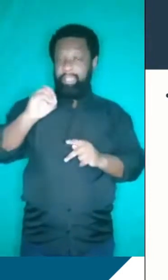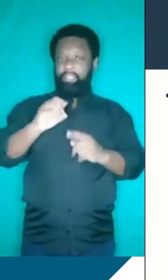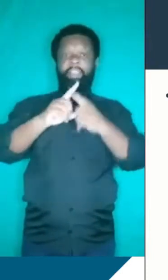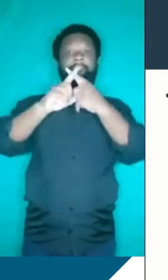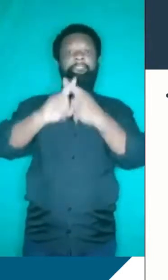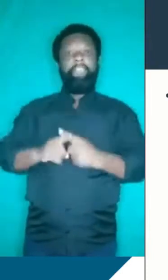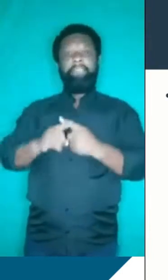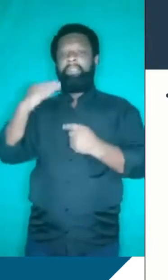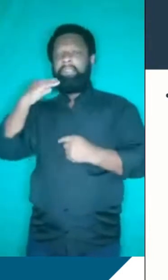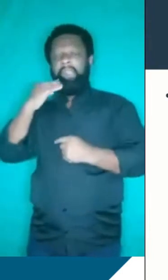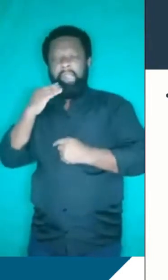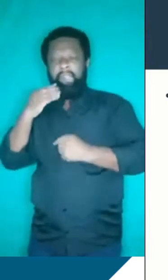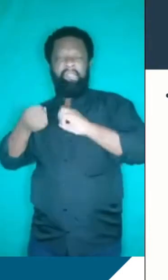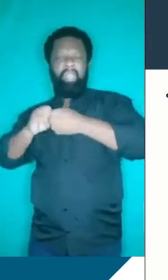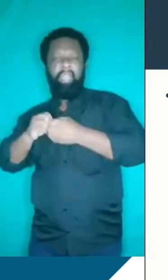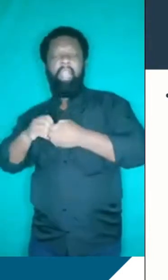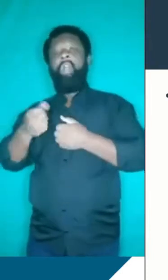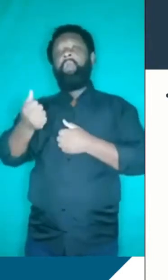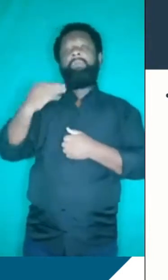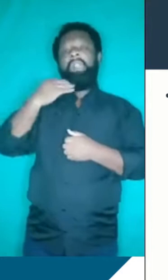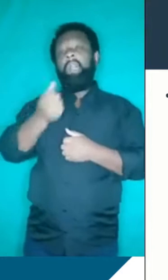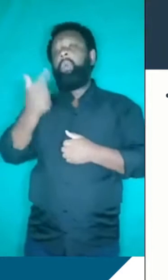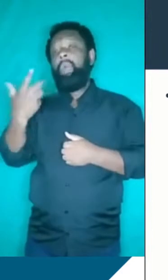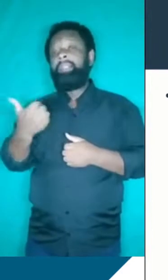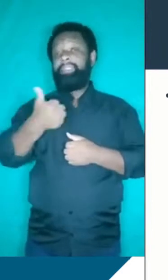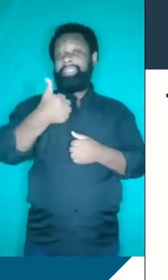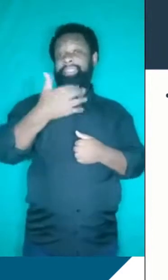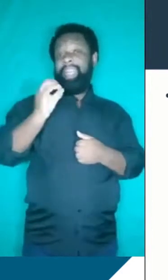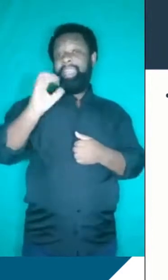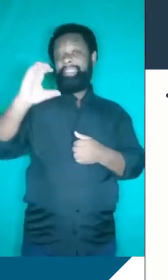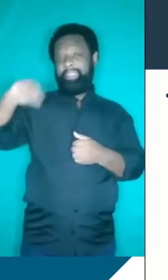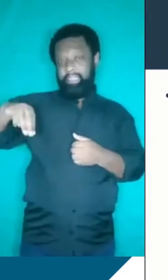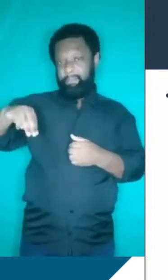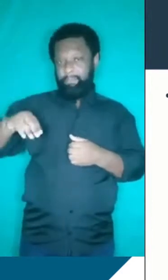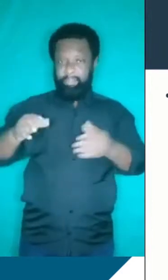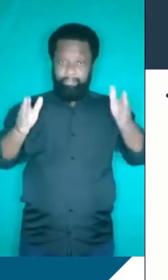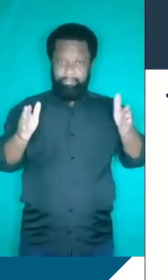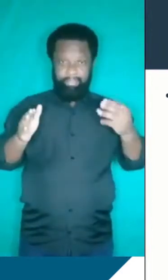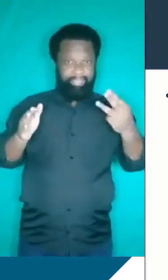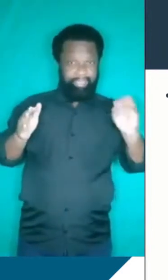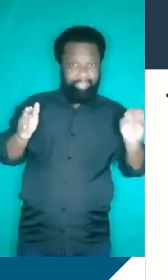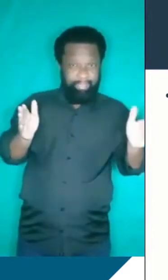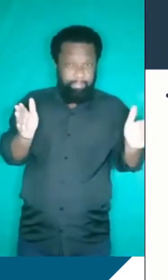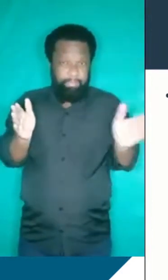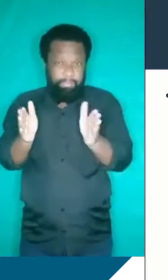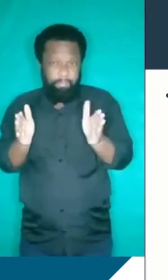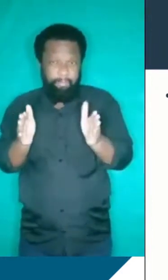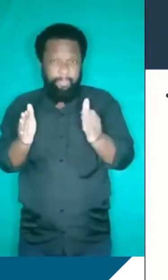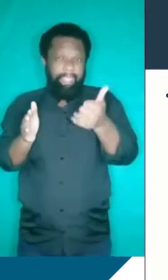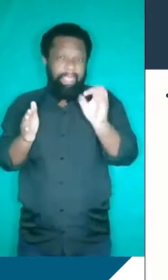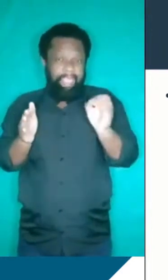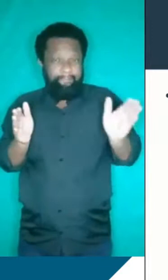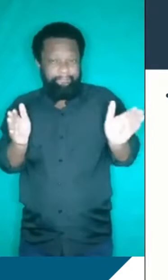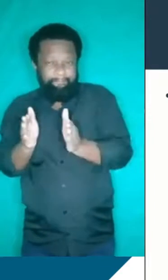a deformação. Essa deformação é de 10 centímetros, como eu falei para vocês. Esses 30 centímetros é o tamanho natural dela. Eu